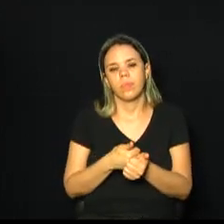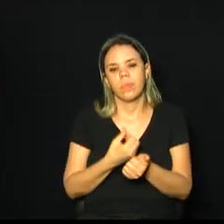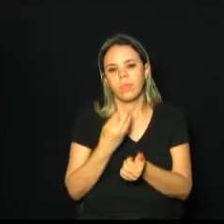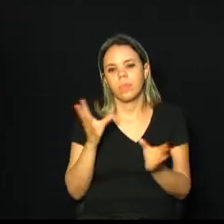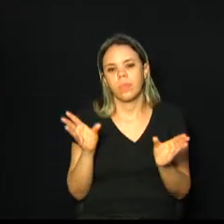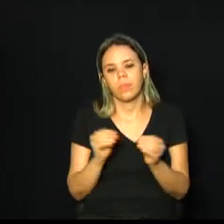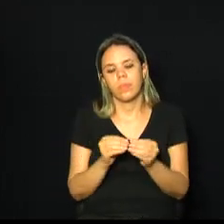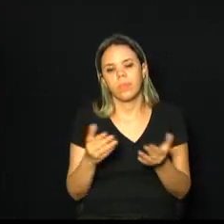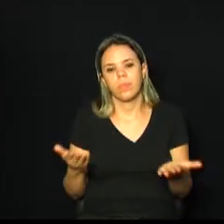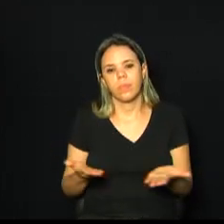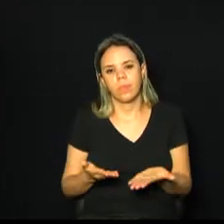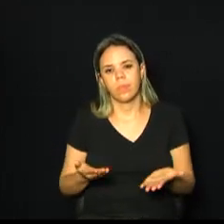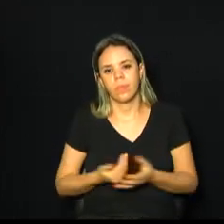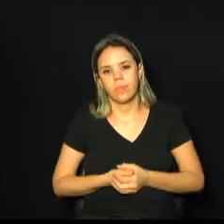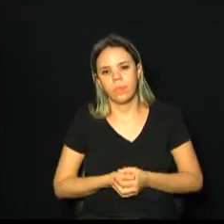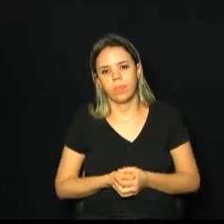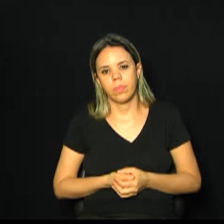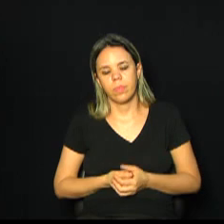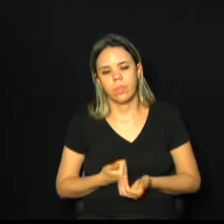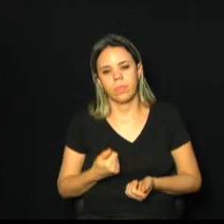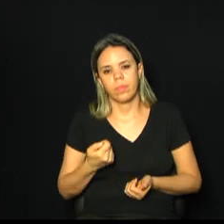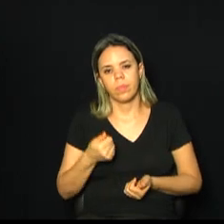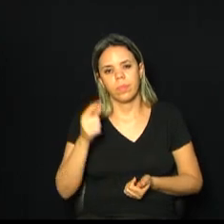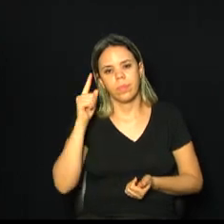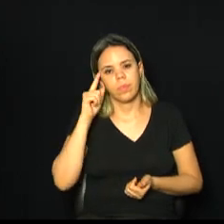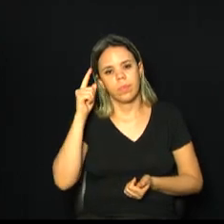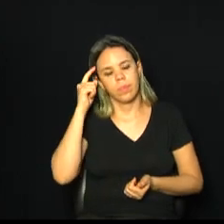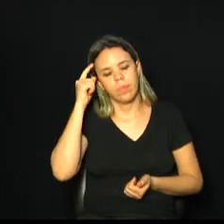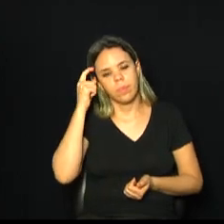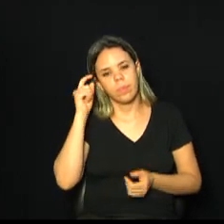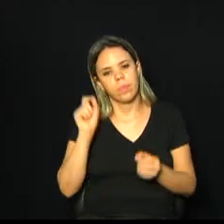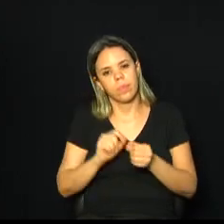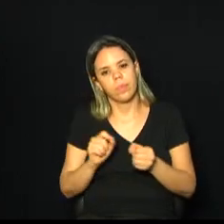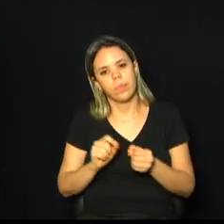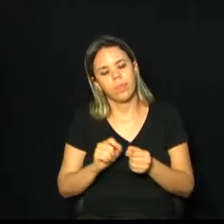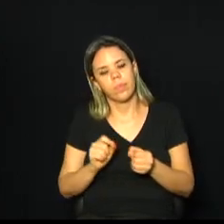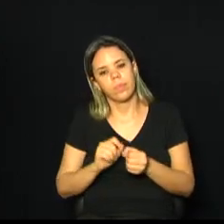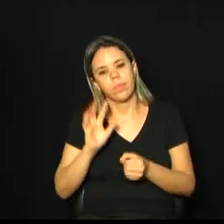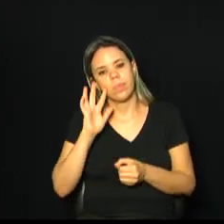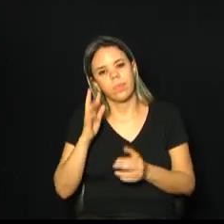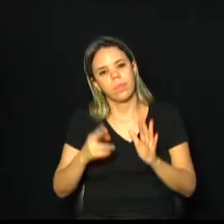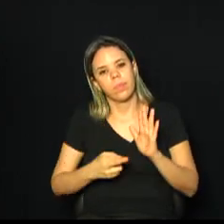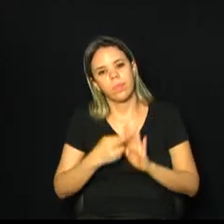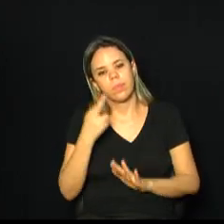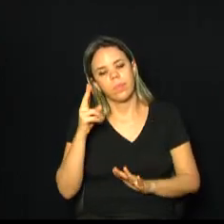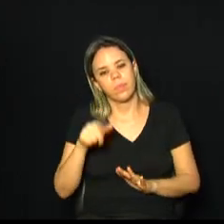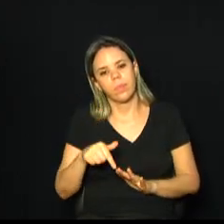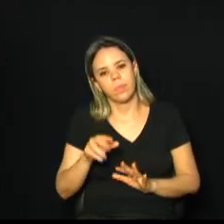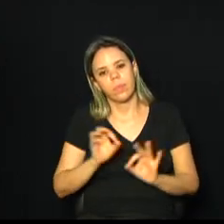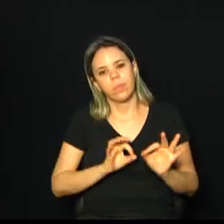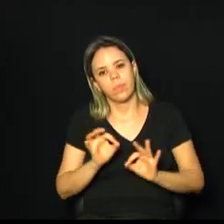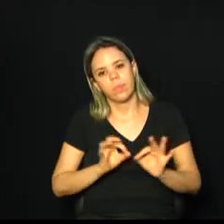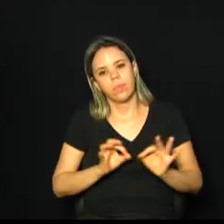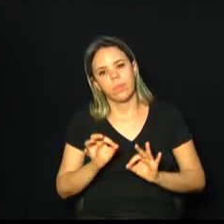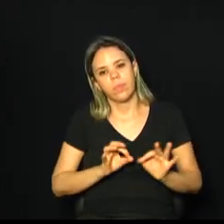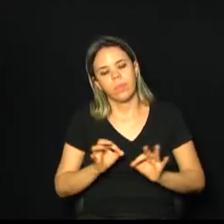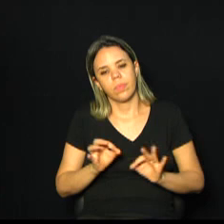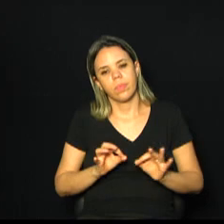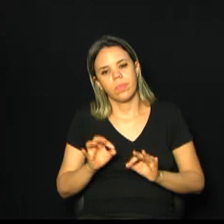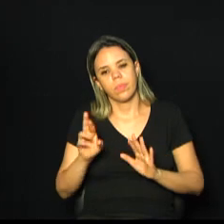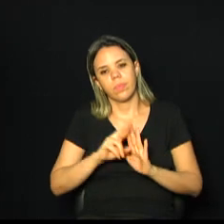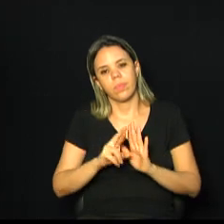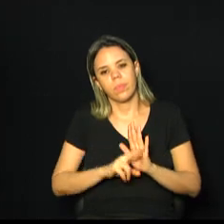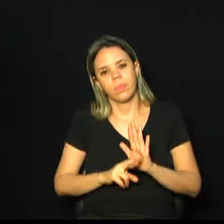definido, e agora, há poucos dias, foi feita uma resolução que ela regulamenta o